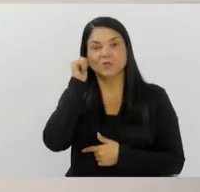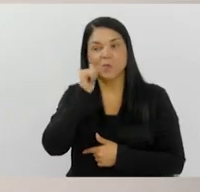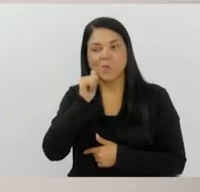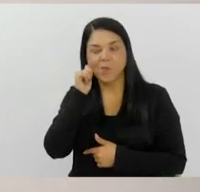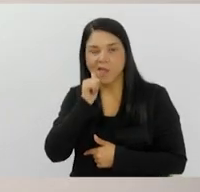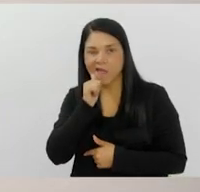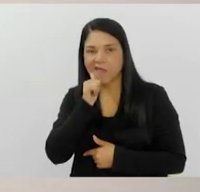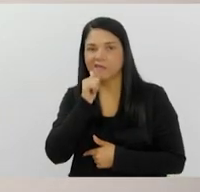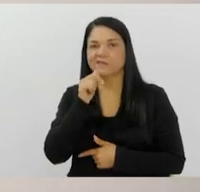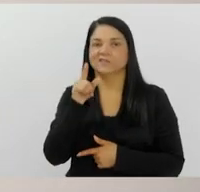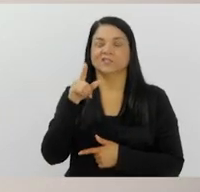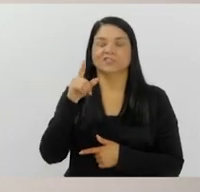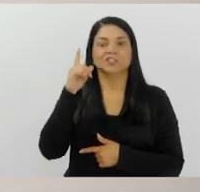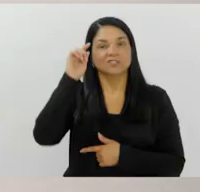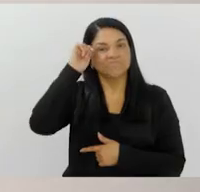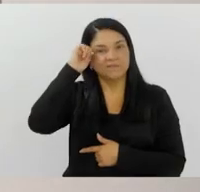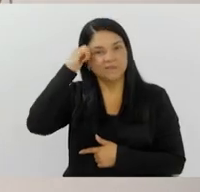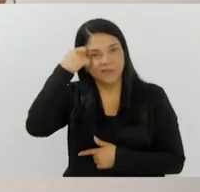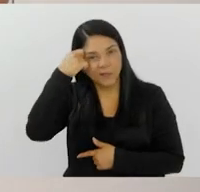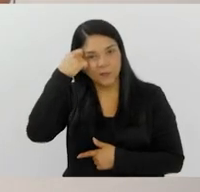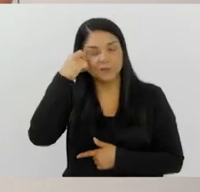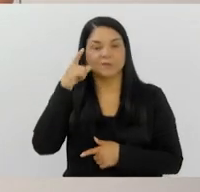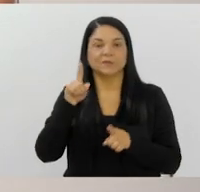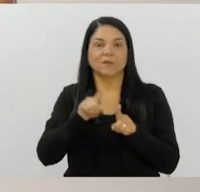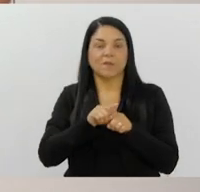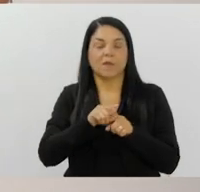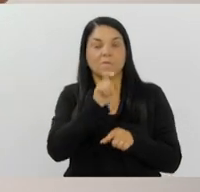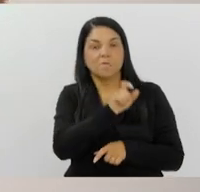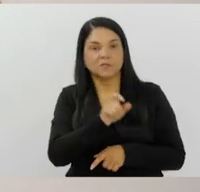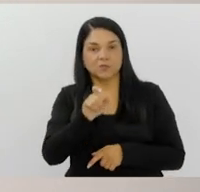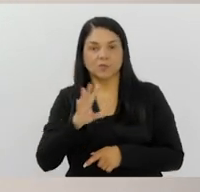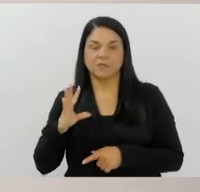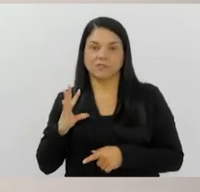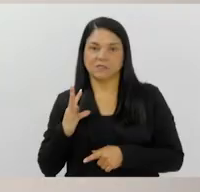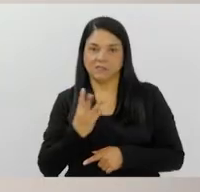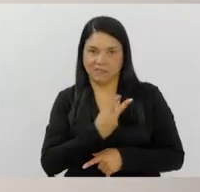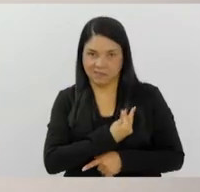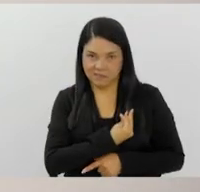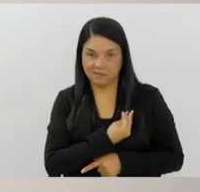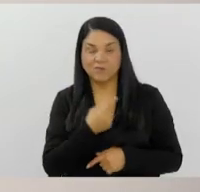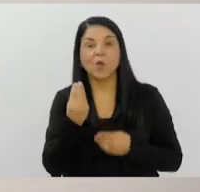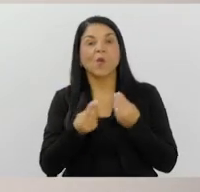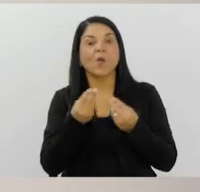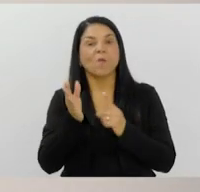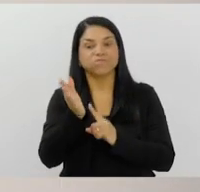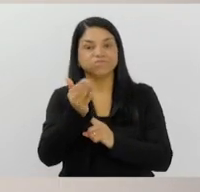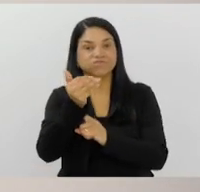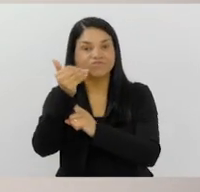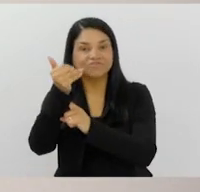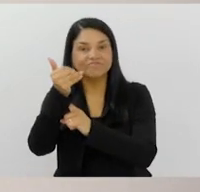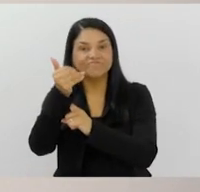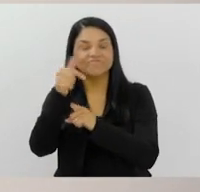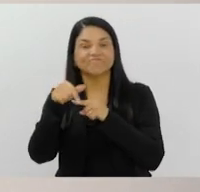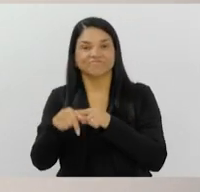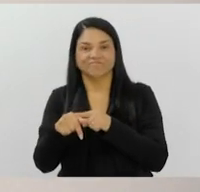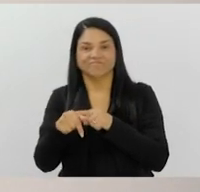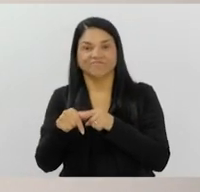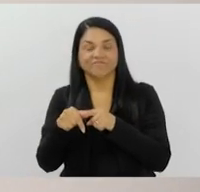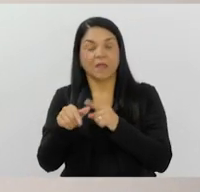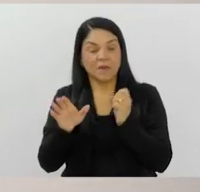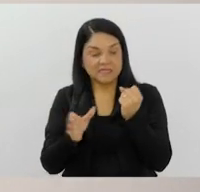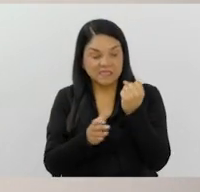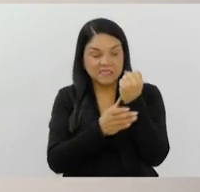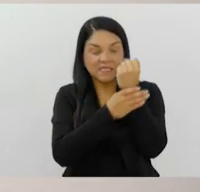com negros e com trans Então como a gente adota uma tecnologia que está lá na sessão para